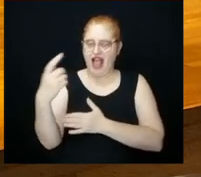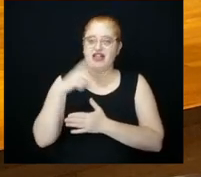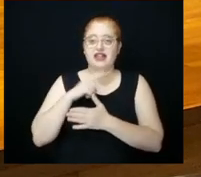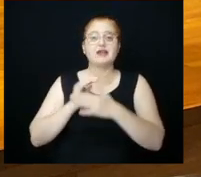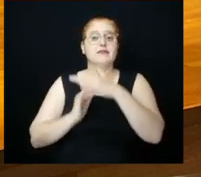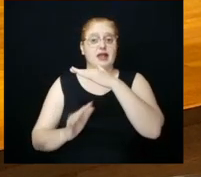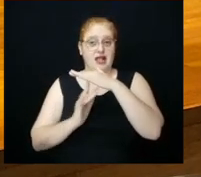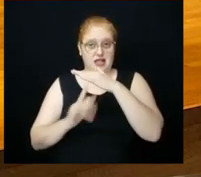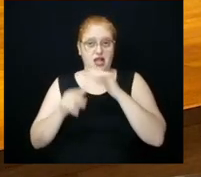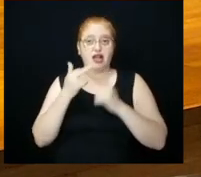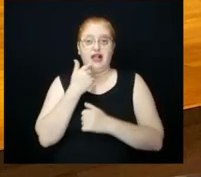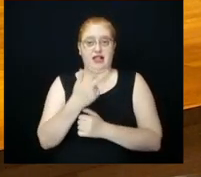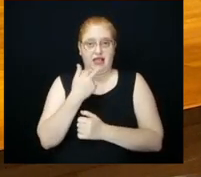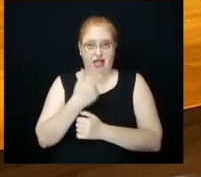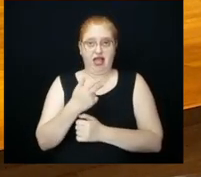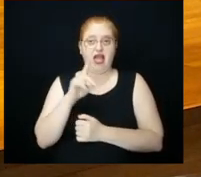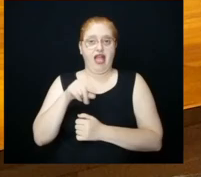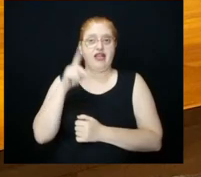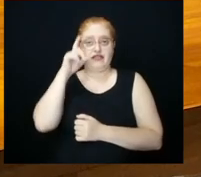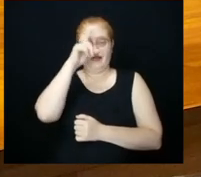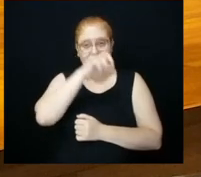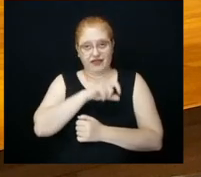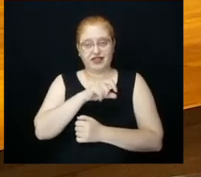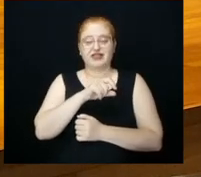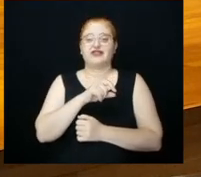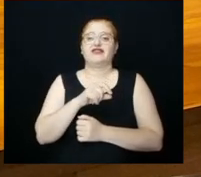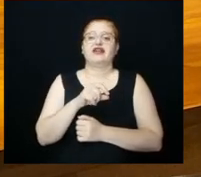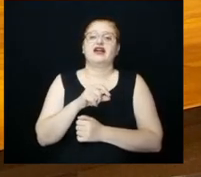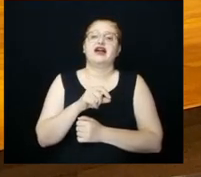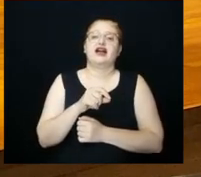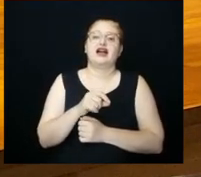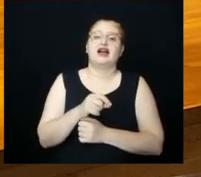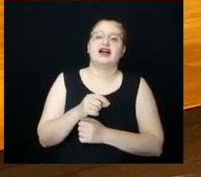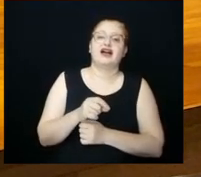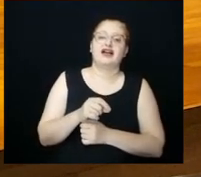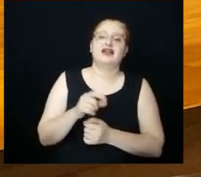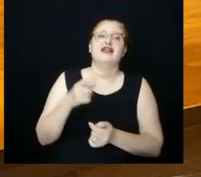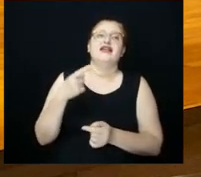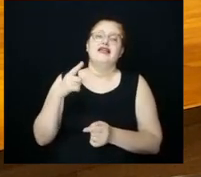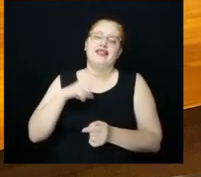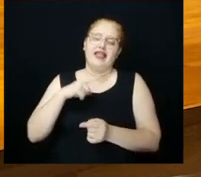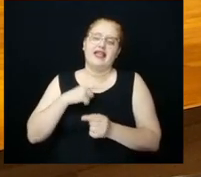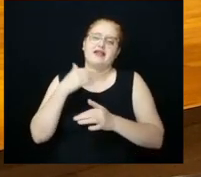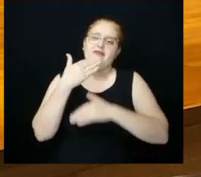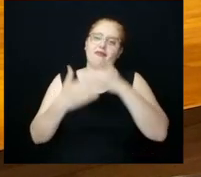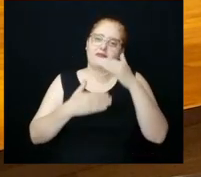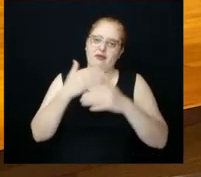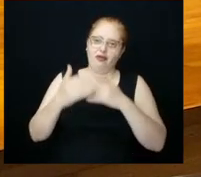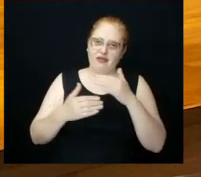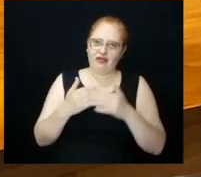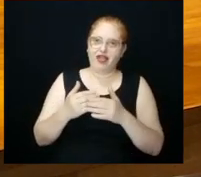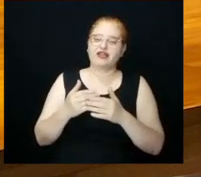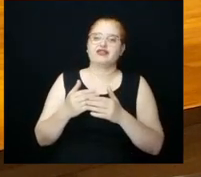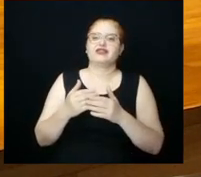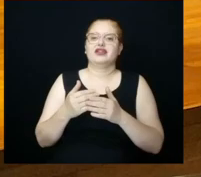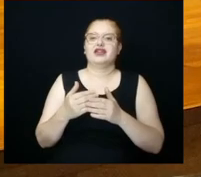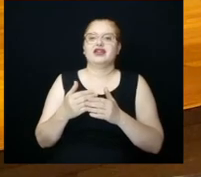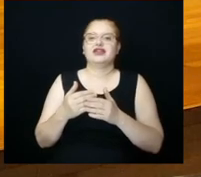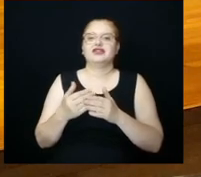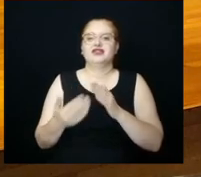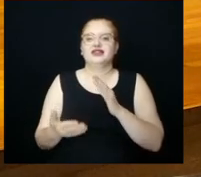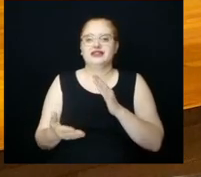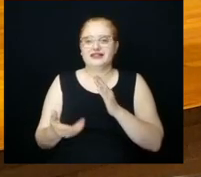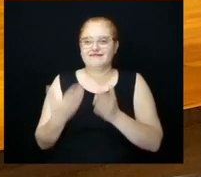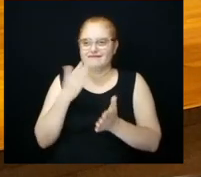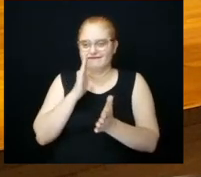imigração na Inglaterra. Ele é deportado, então passa por um processo também difícil,